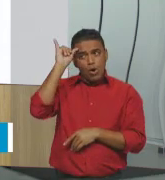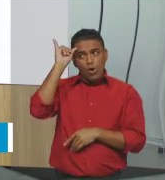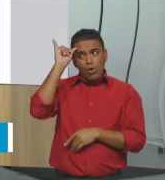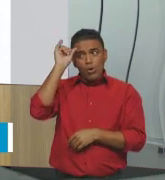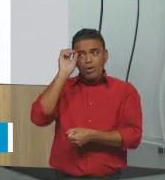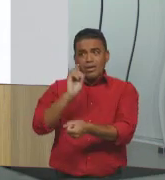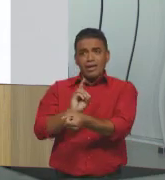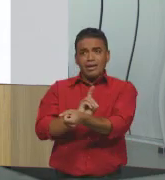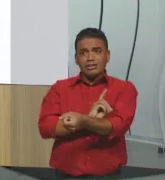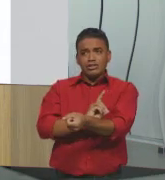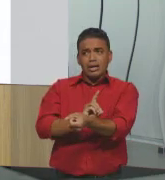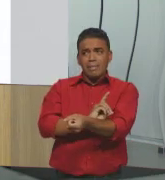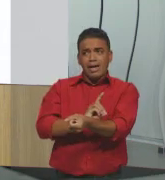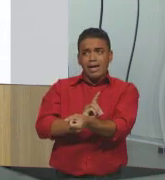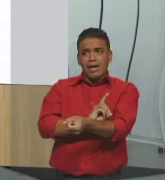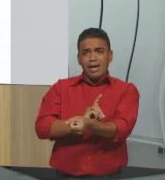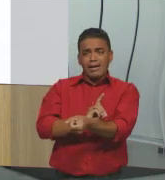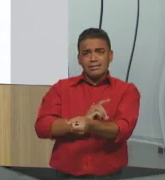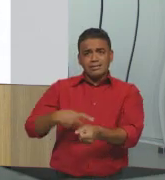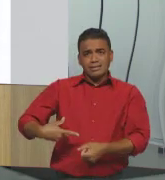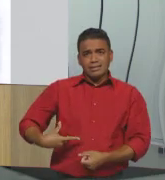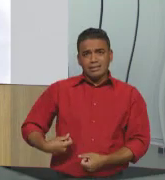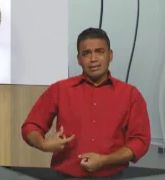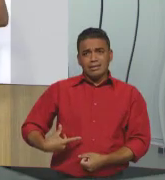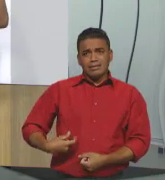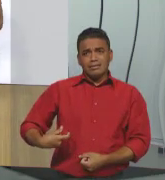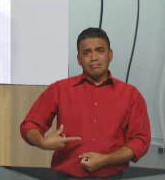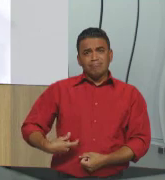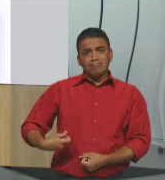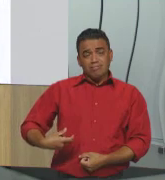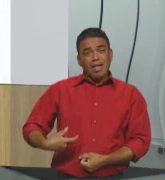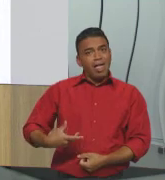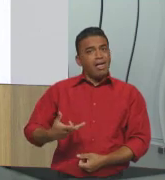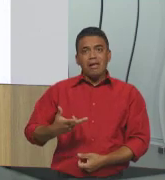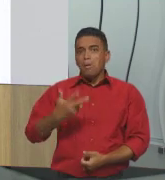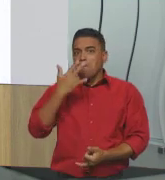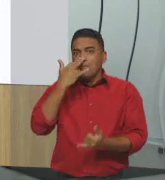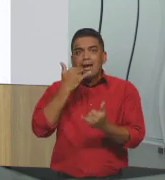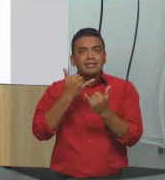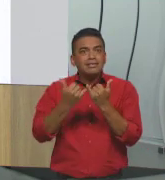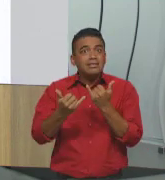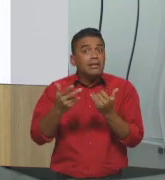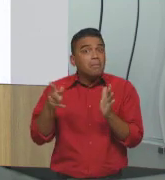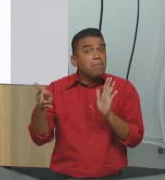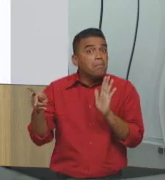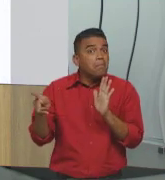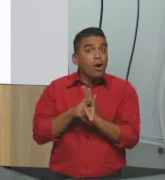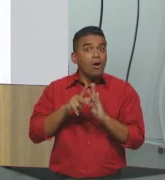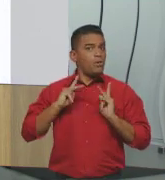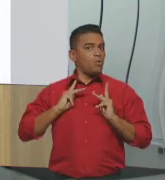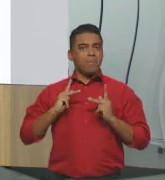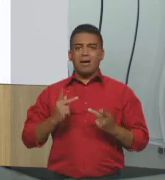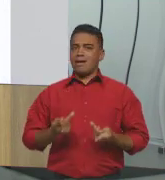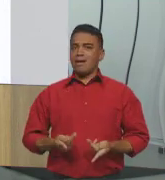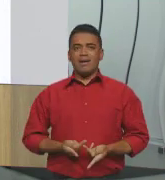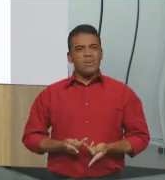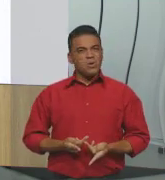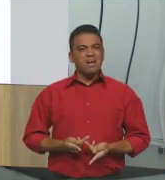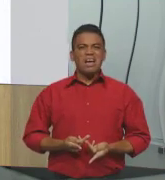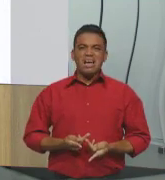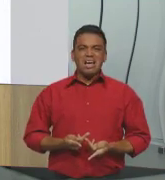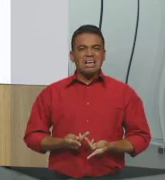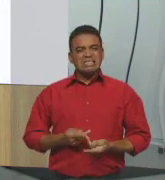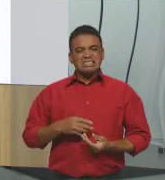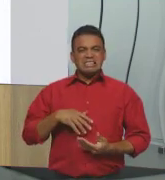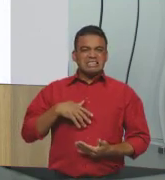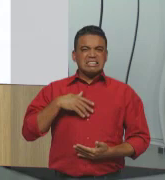que essa insulina ela não era 100% idêntica à insulina humana. Então, ela causava algumas